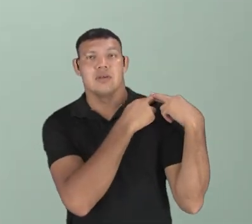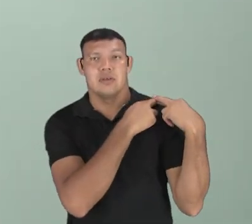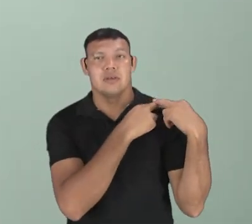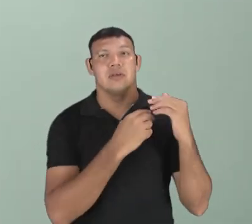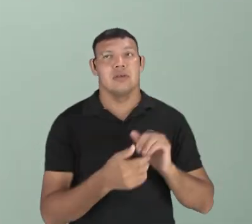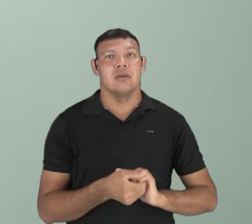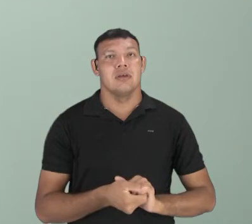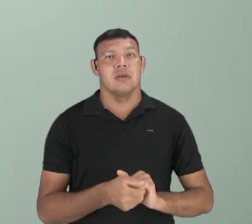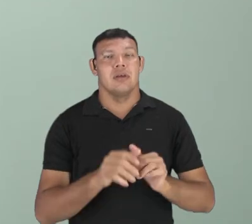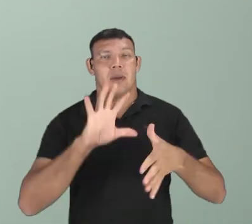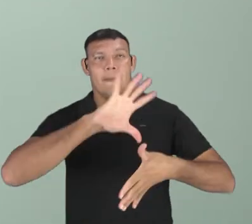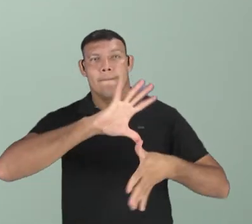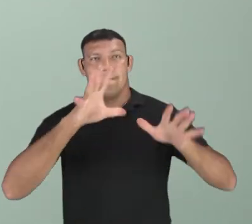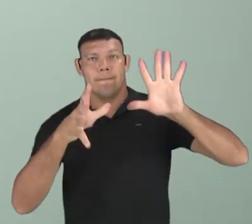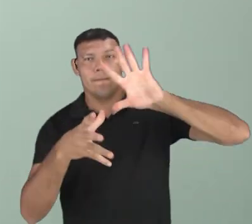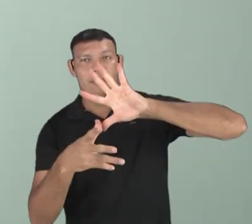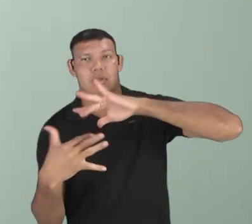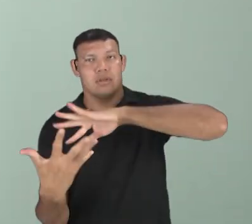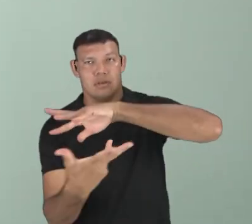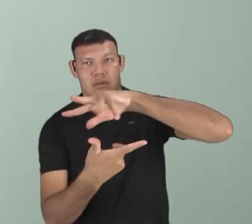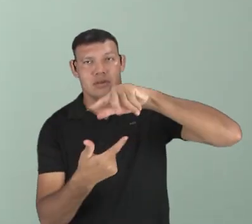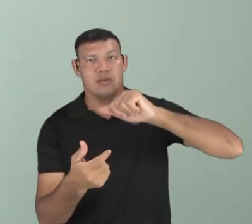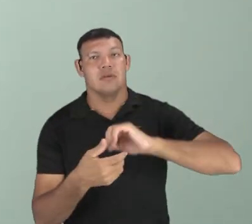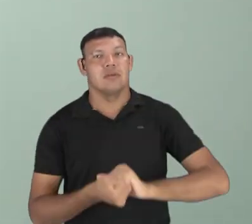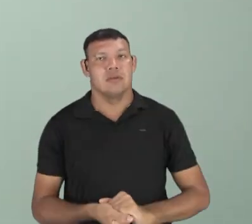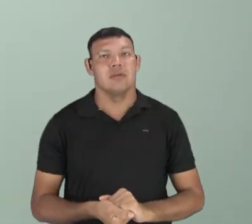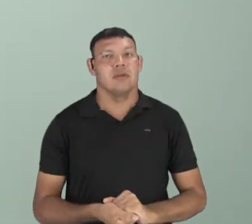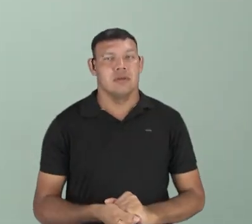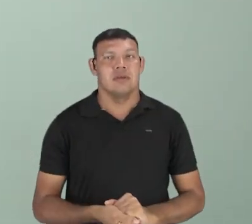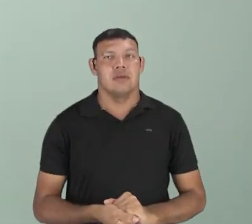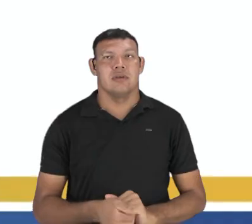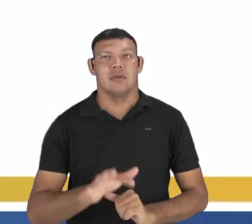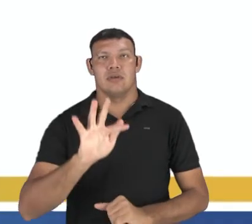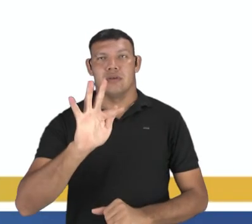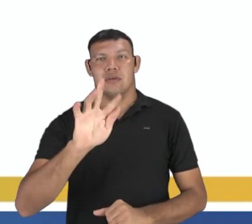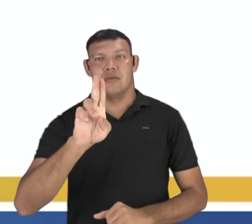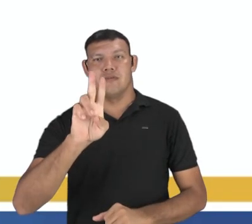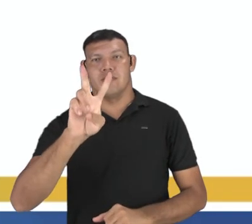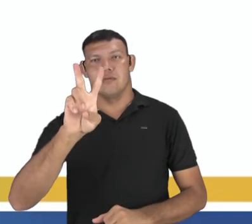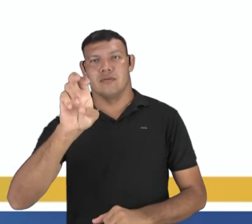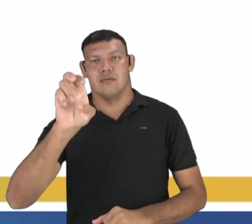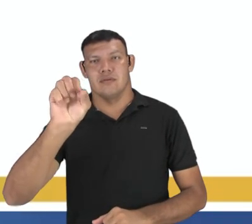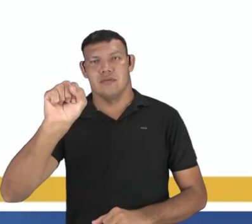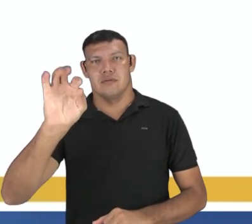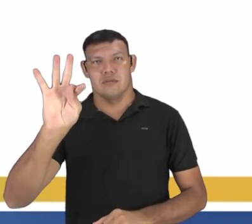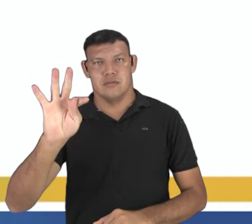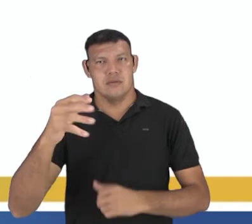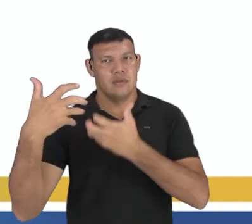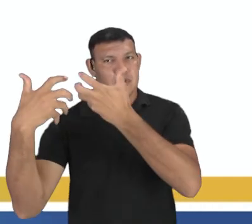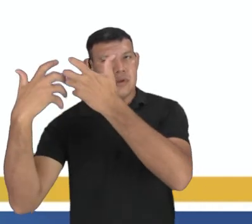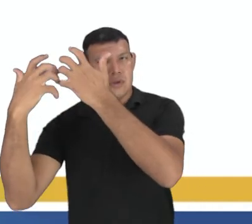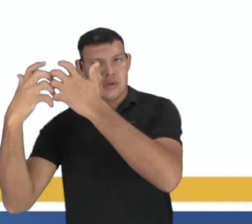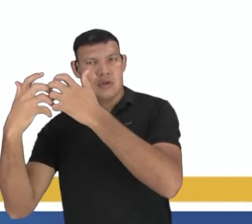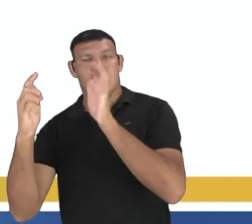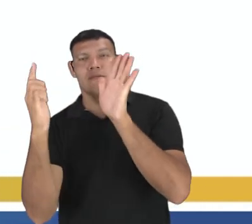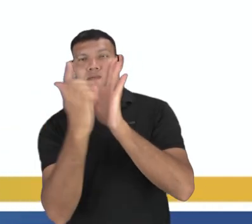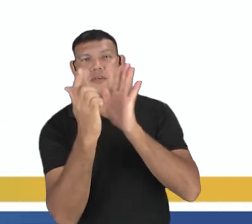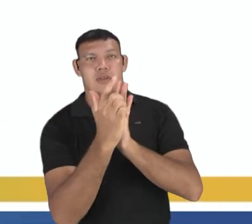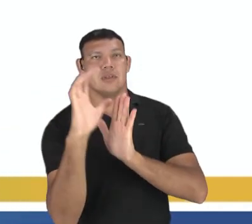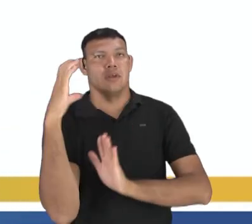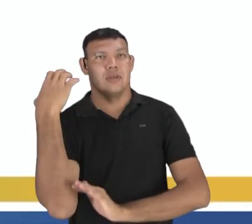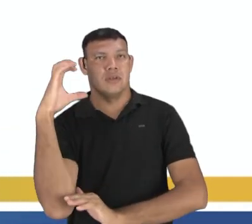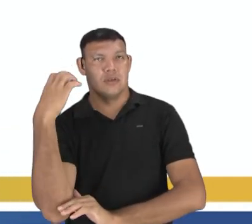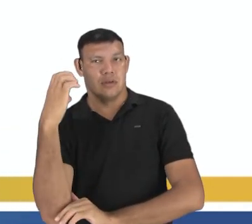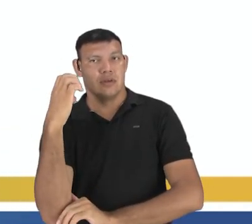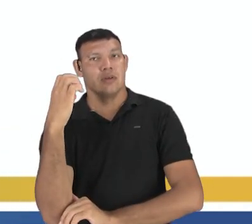pandemia no Brasil, São Paulo. Então, no vestibular da FUVEST, reflita sobre o papel da ciência no mundo